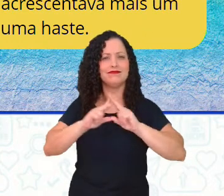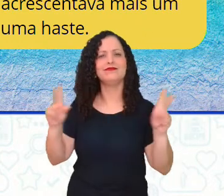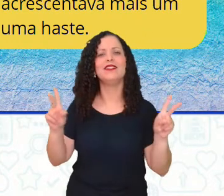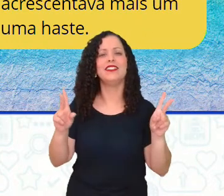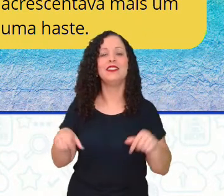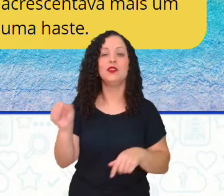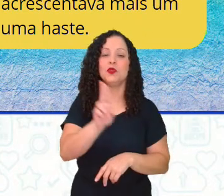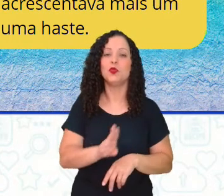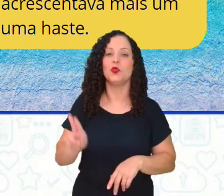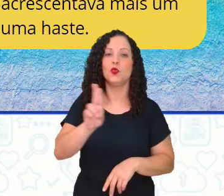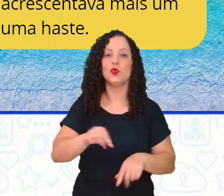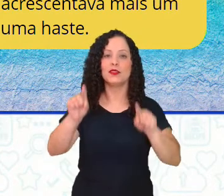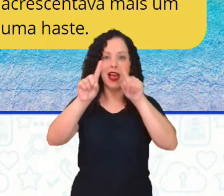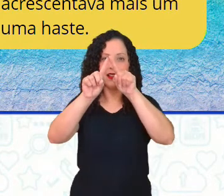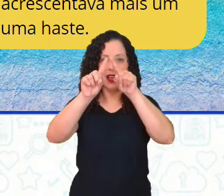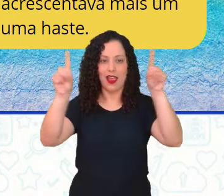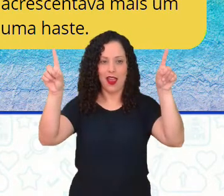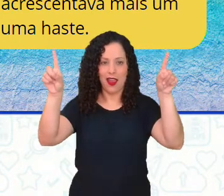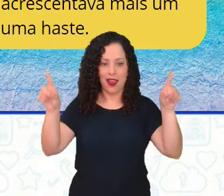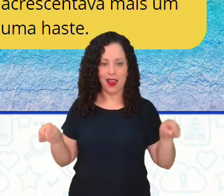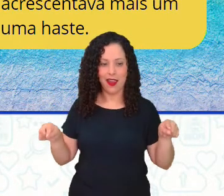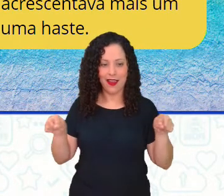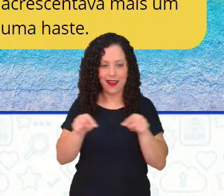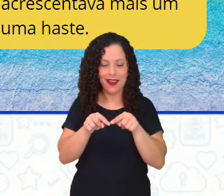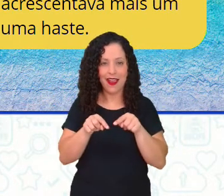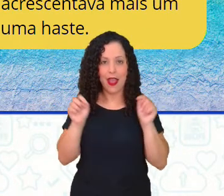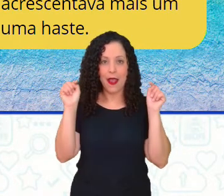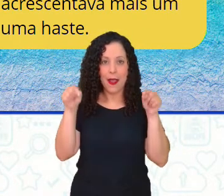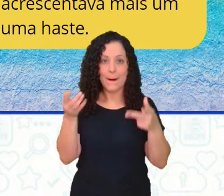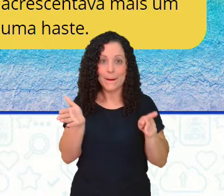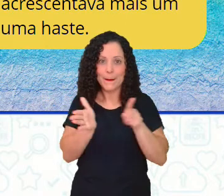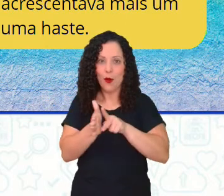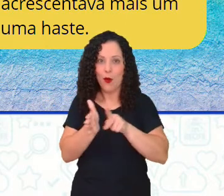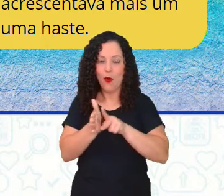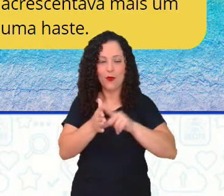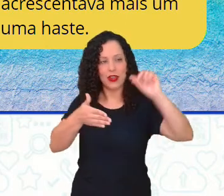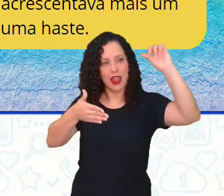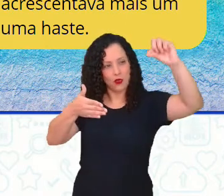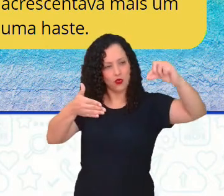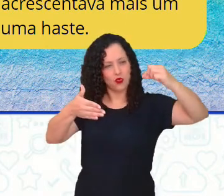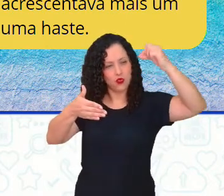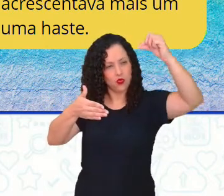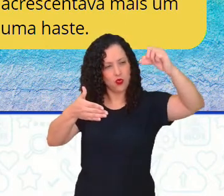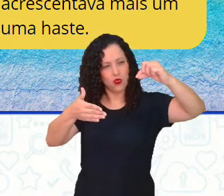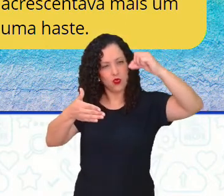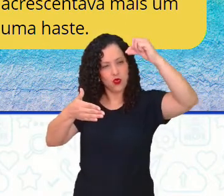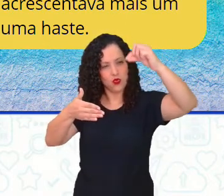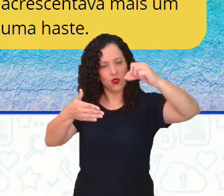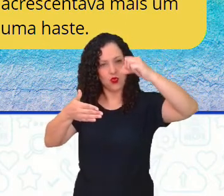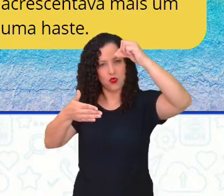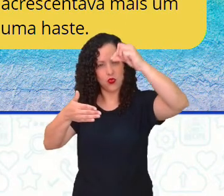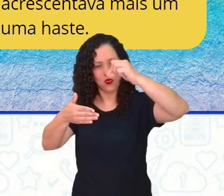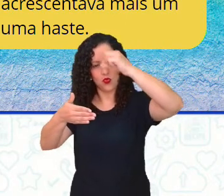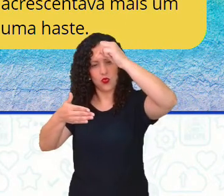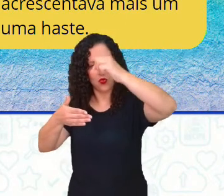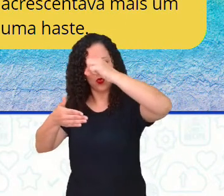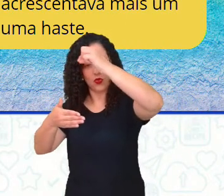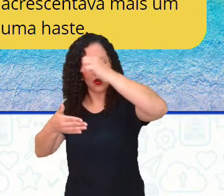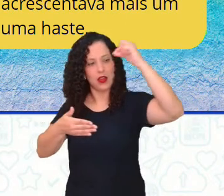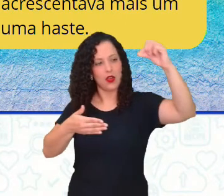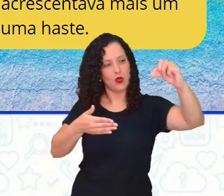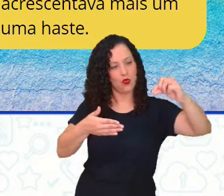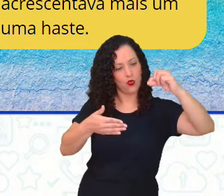partir de um bastidor, que é uma estrutura que é usada para fazer o bordado. O bordado é o suporte, né? É o suporte. É